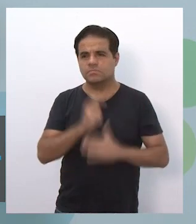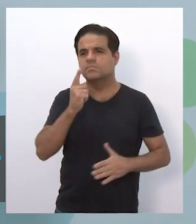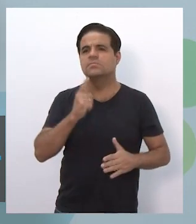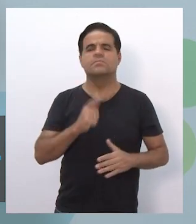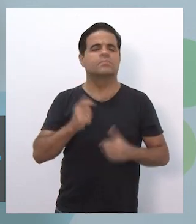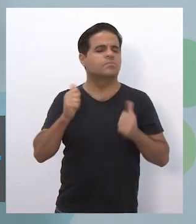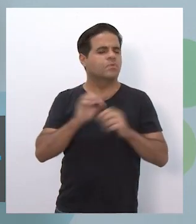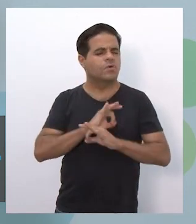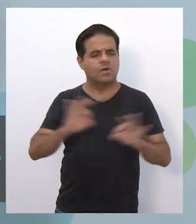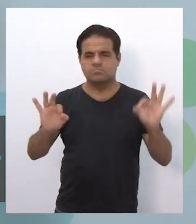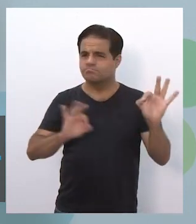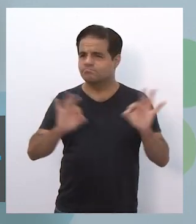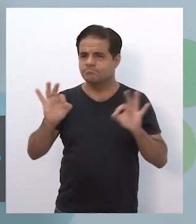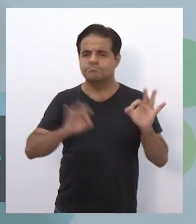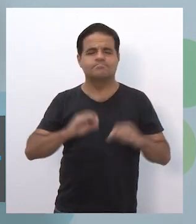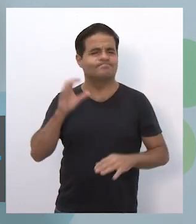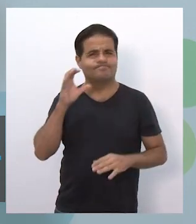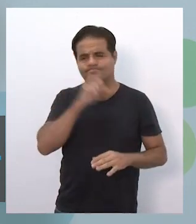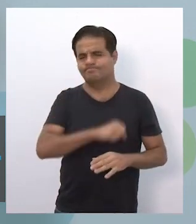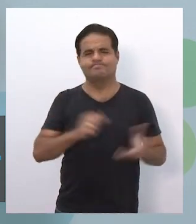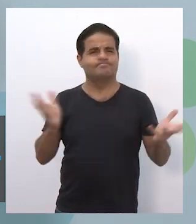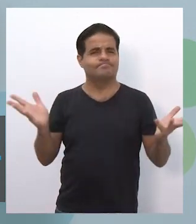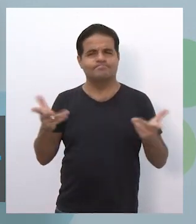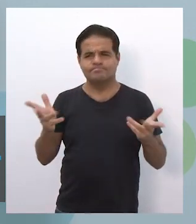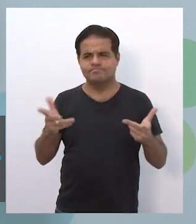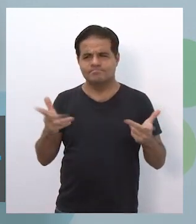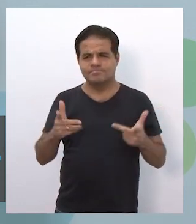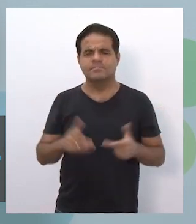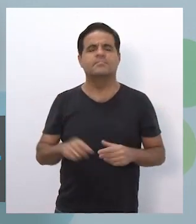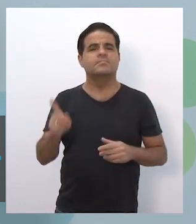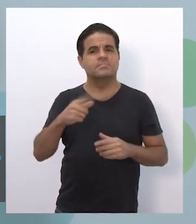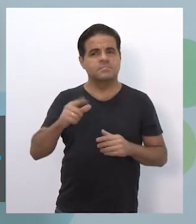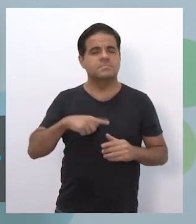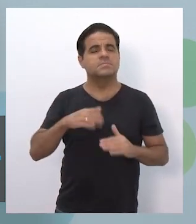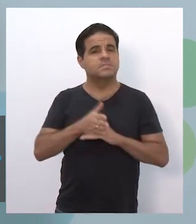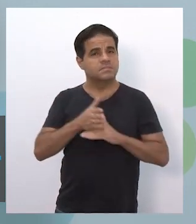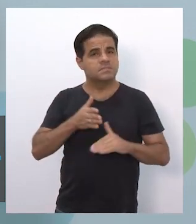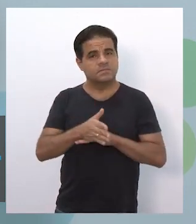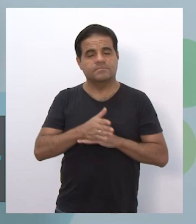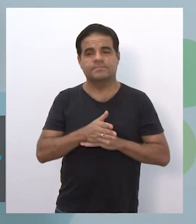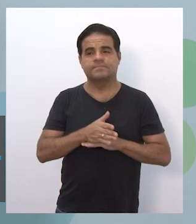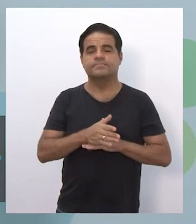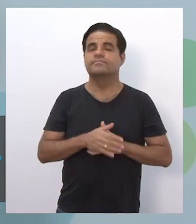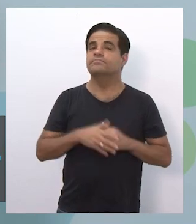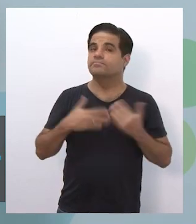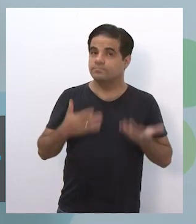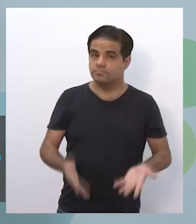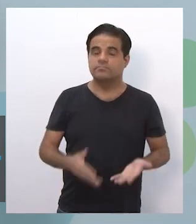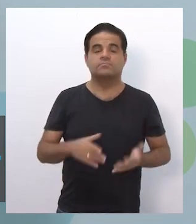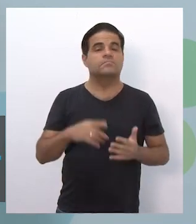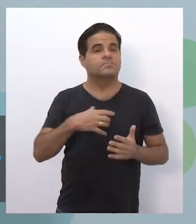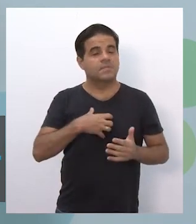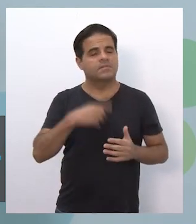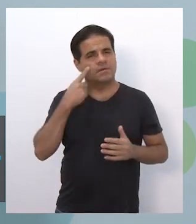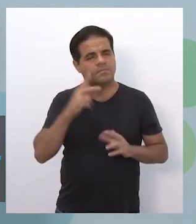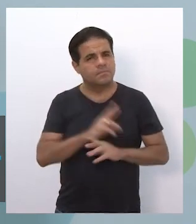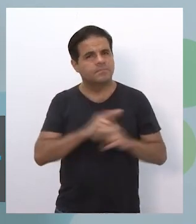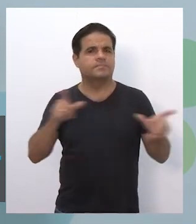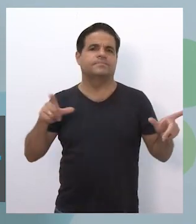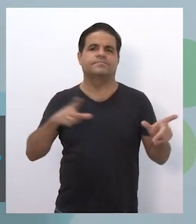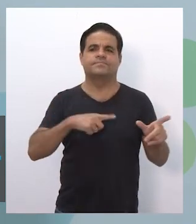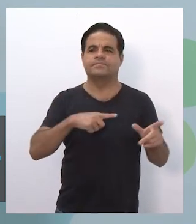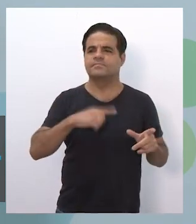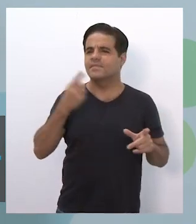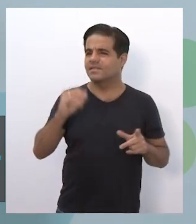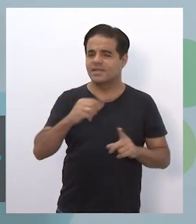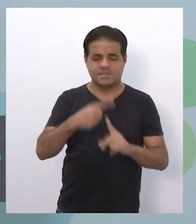bem bacana, ficou bem rápido os computadores, né? Eles têm SSD, Então, vocês sentem a diferença que, como eu te falei, é